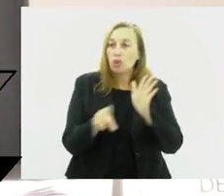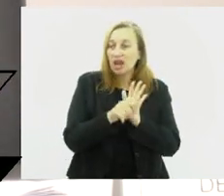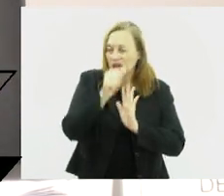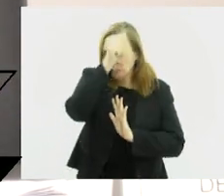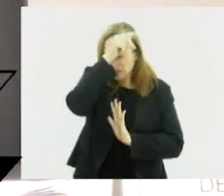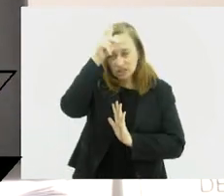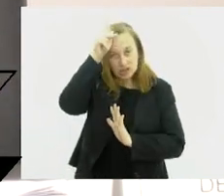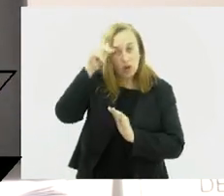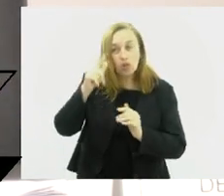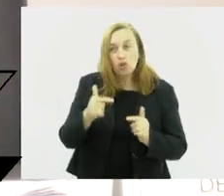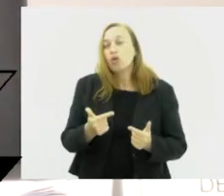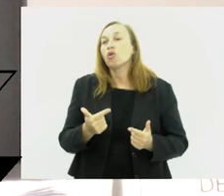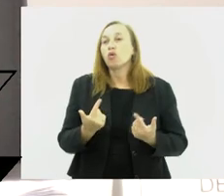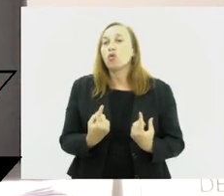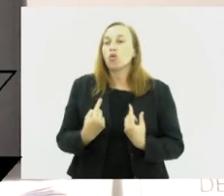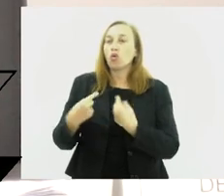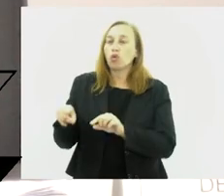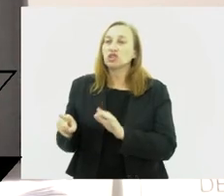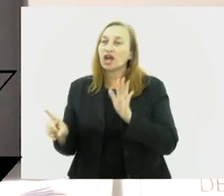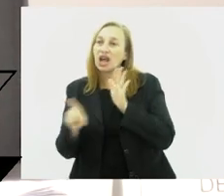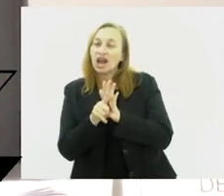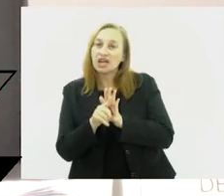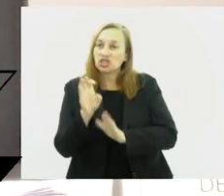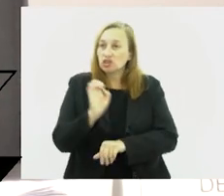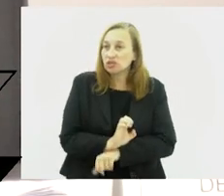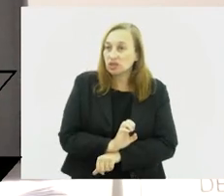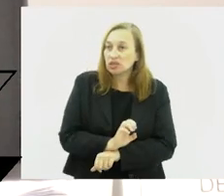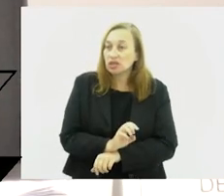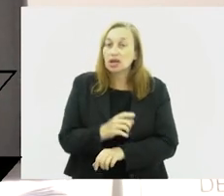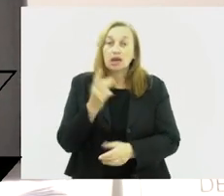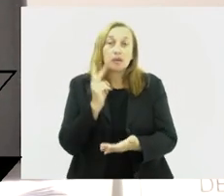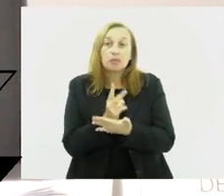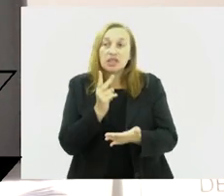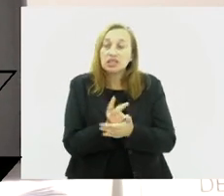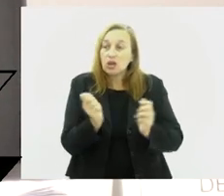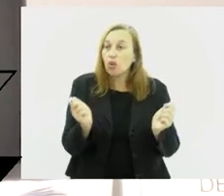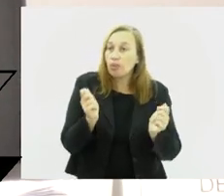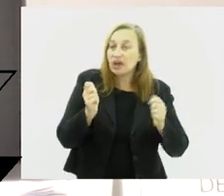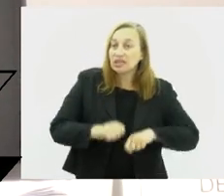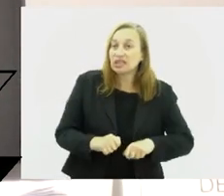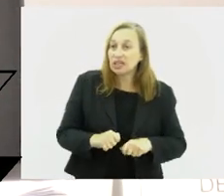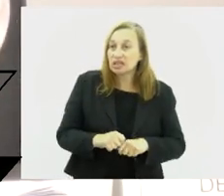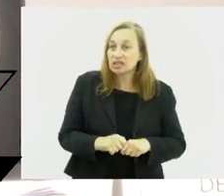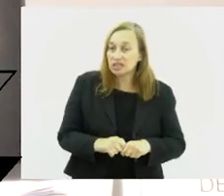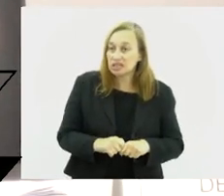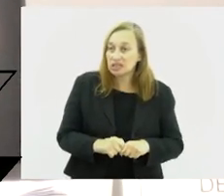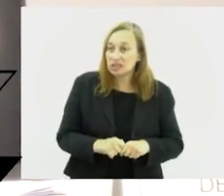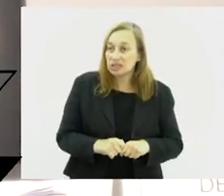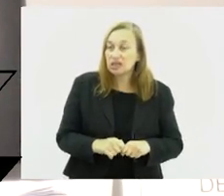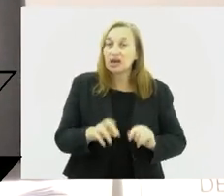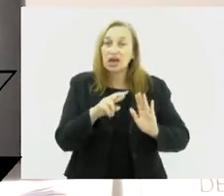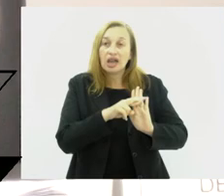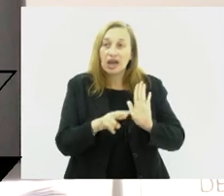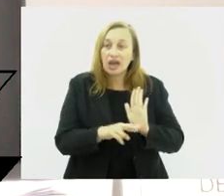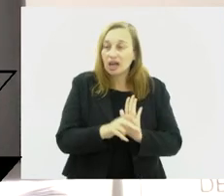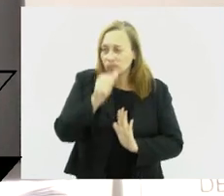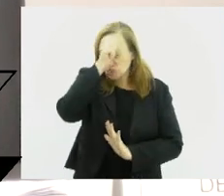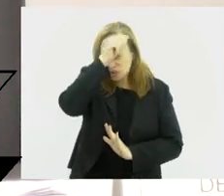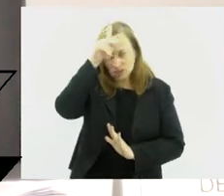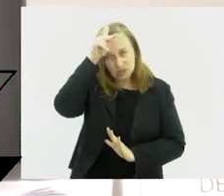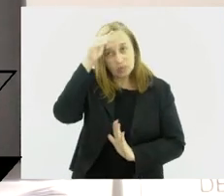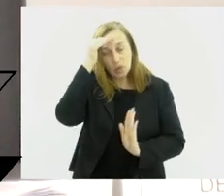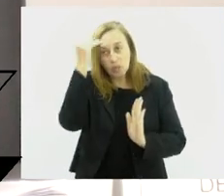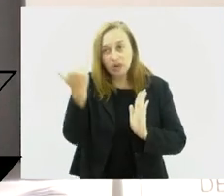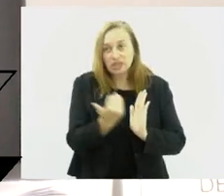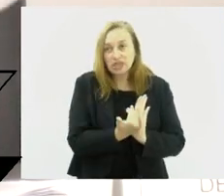haja competência comum. Porque a competência comum do município é estabelecer as suas próprias regras para cumprir